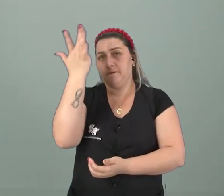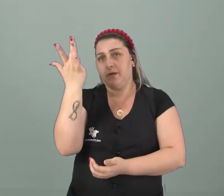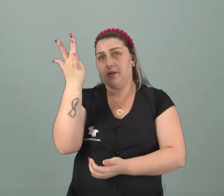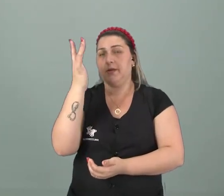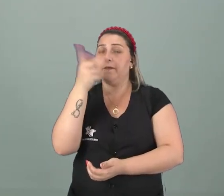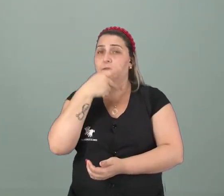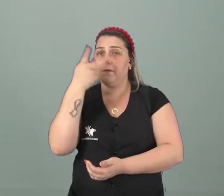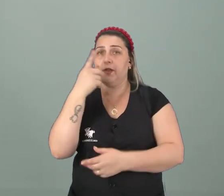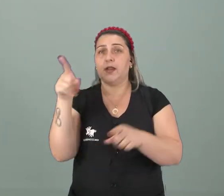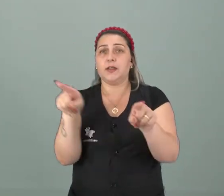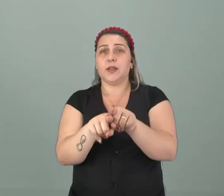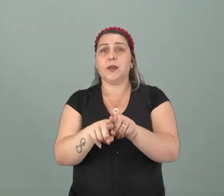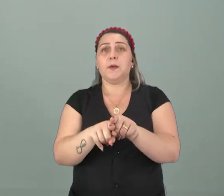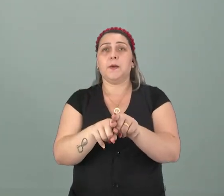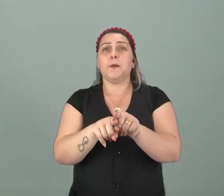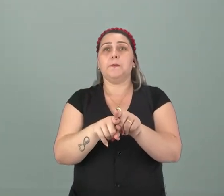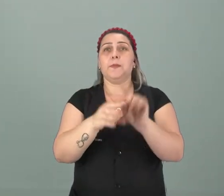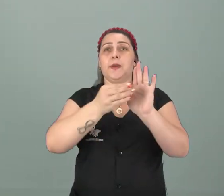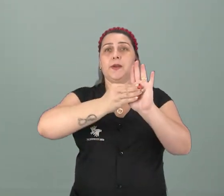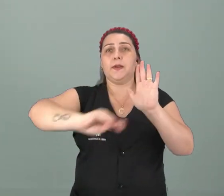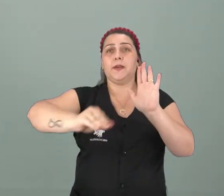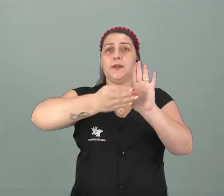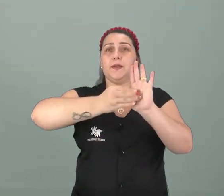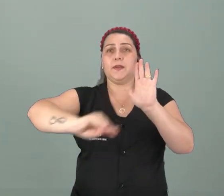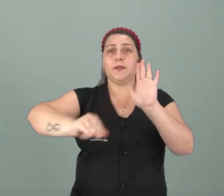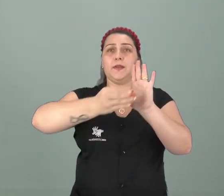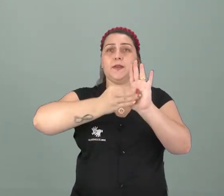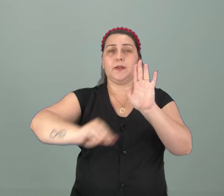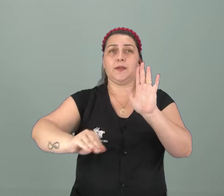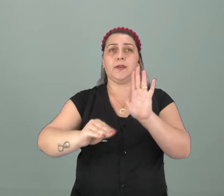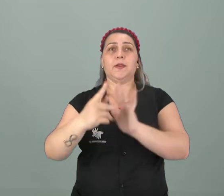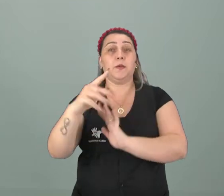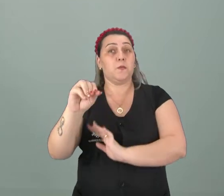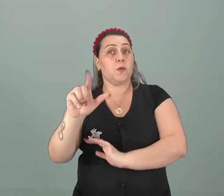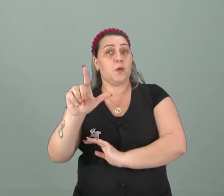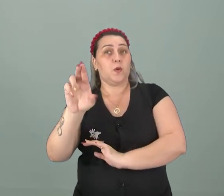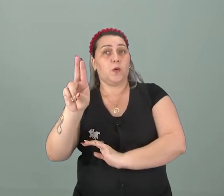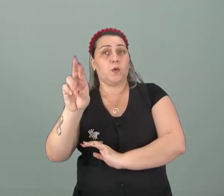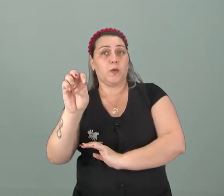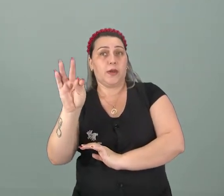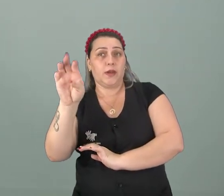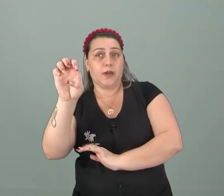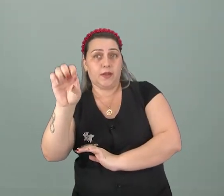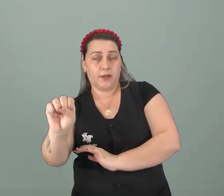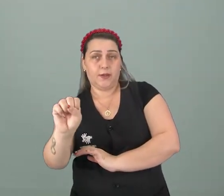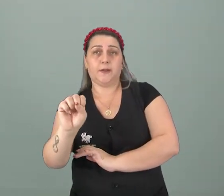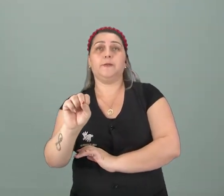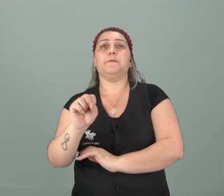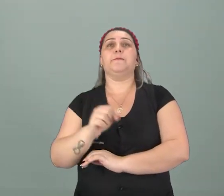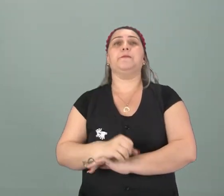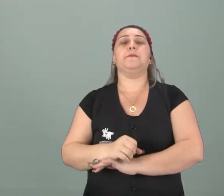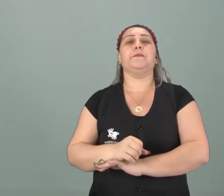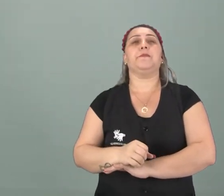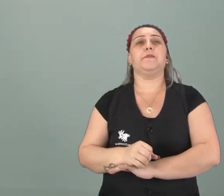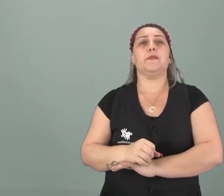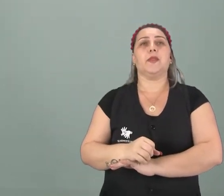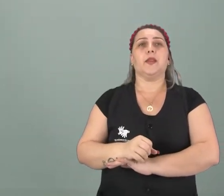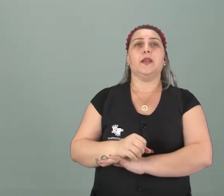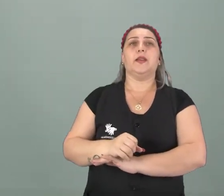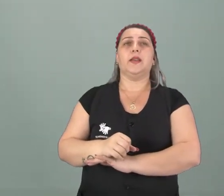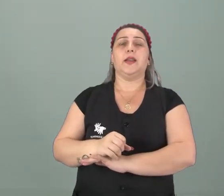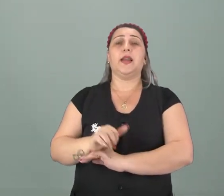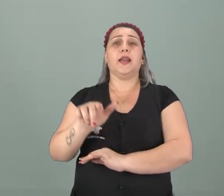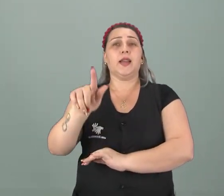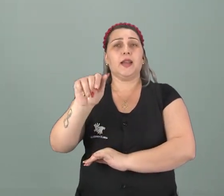né? É muito falado até na mídia. Os pontos negativos são poluentes, né? Esse processo emite